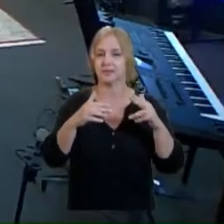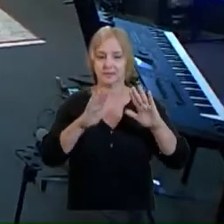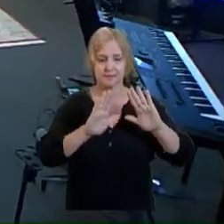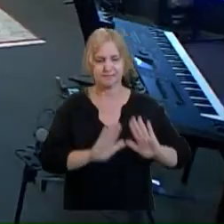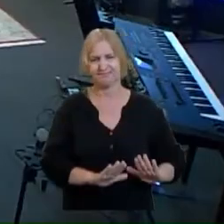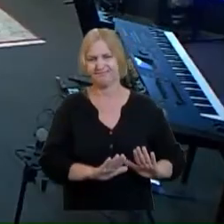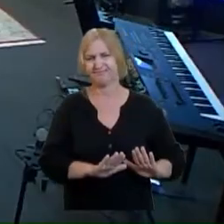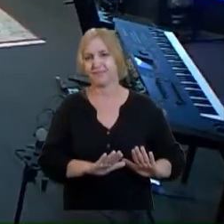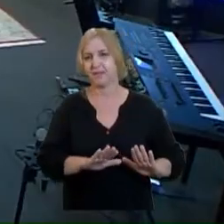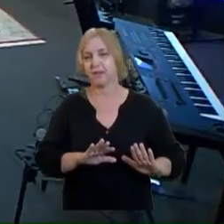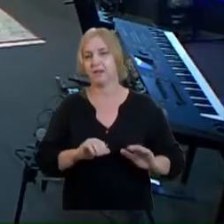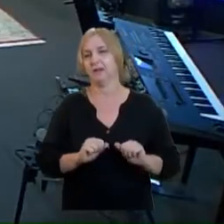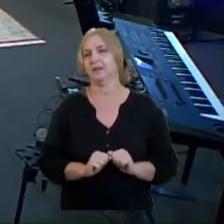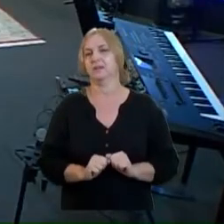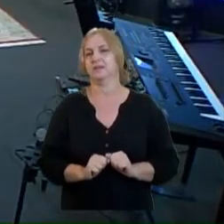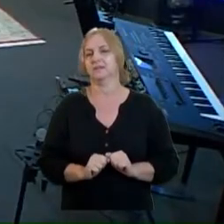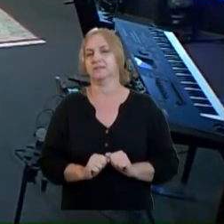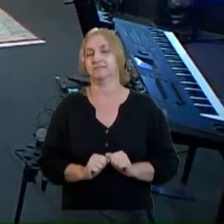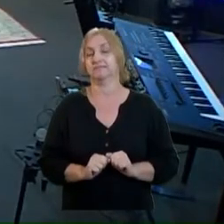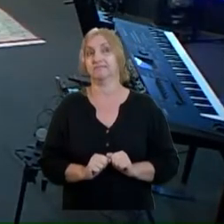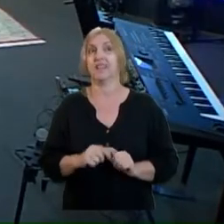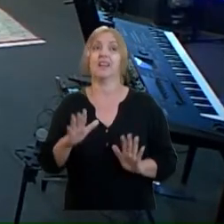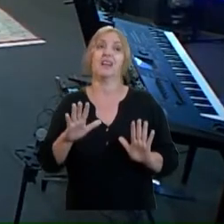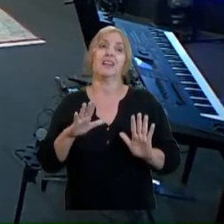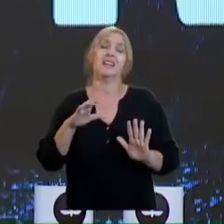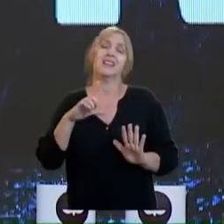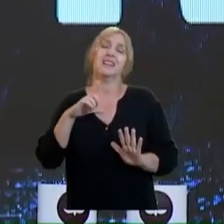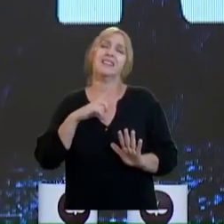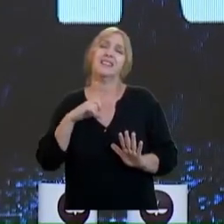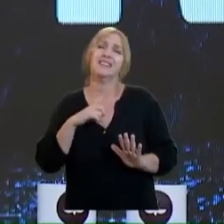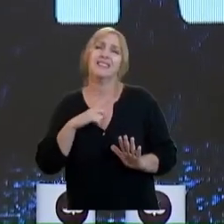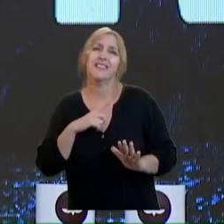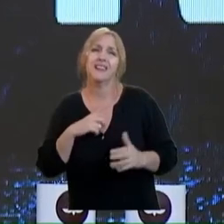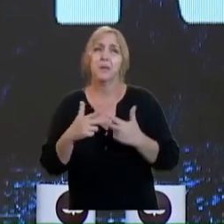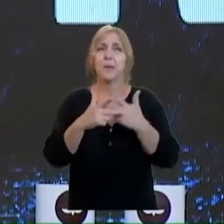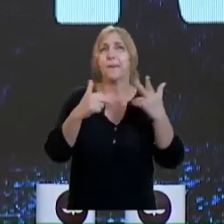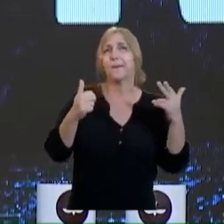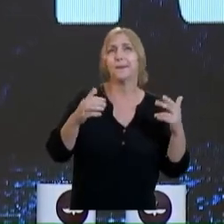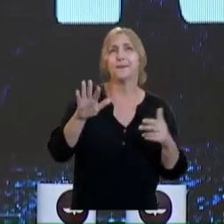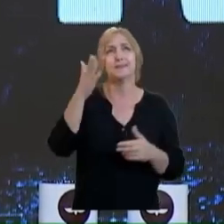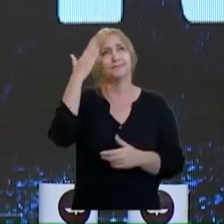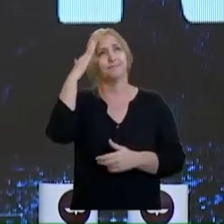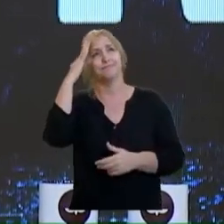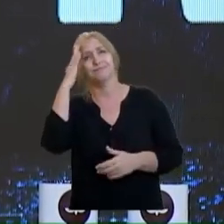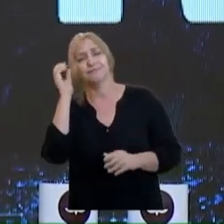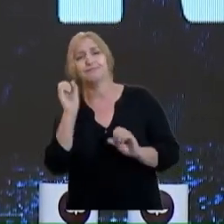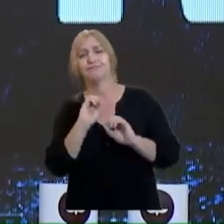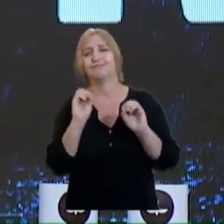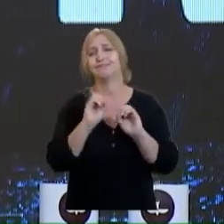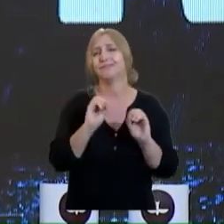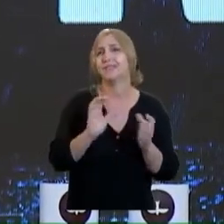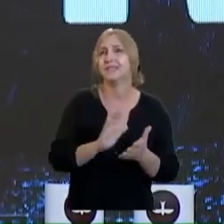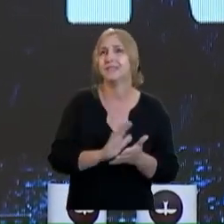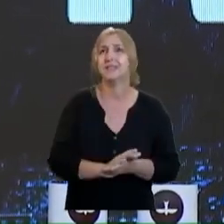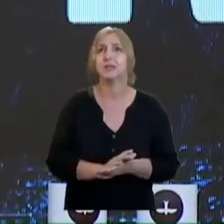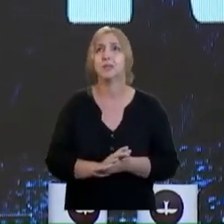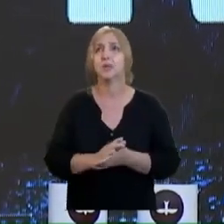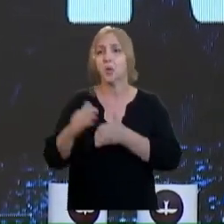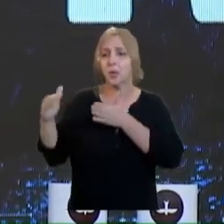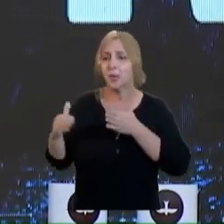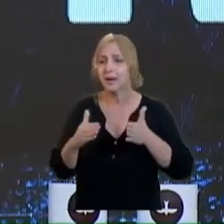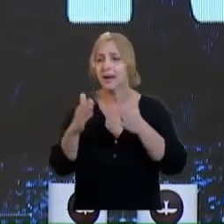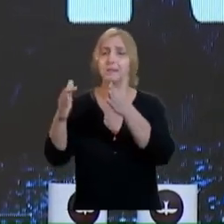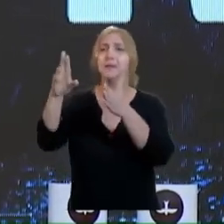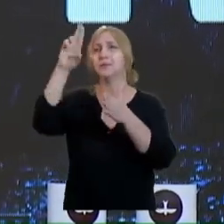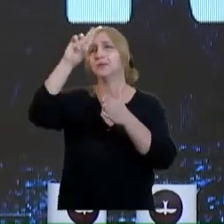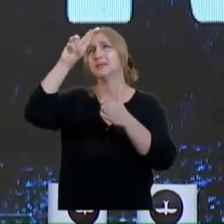pés. Há tantas coisas que nós não entendemos, não compreendemos. Nós não sabemos os caminhos do